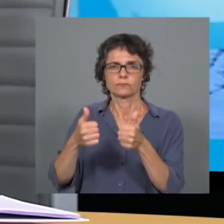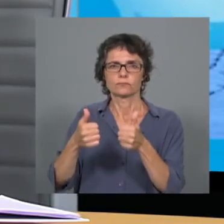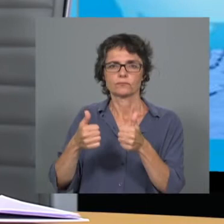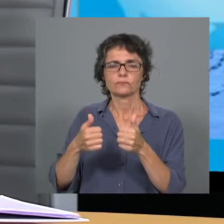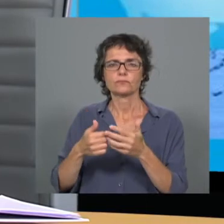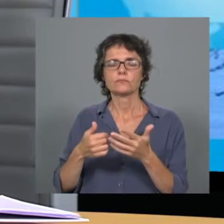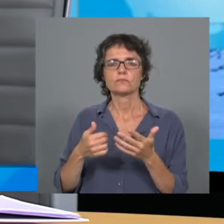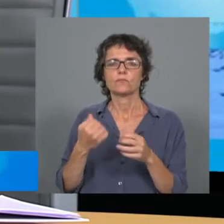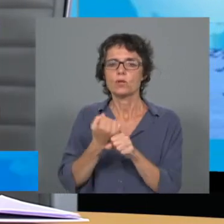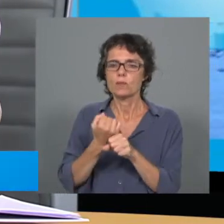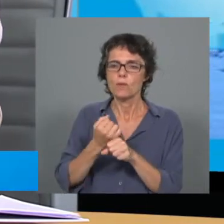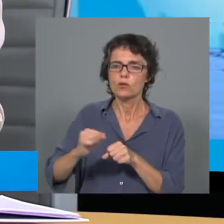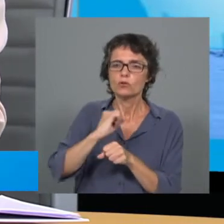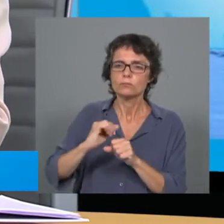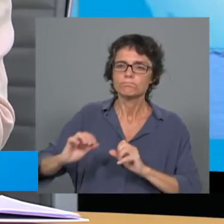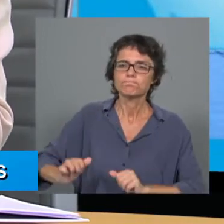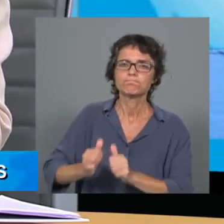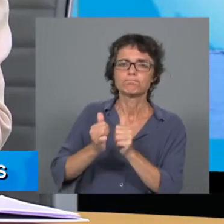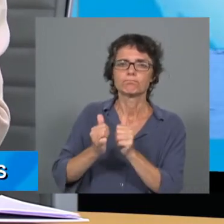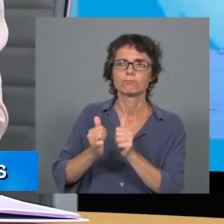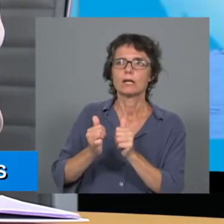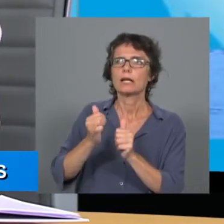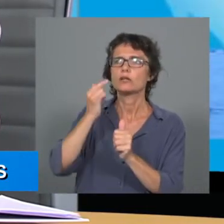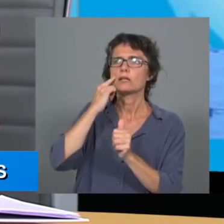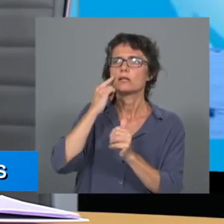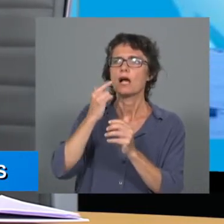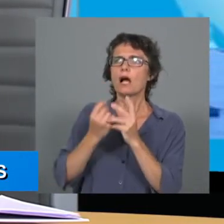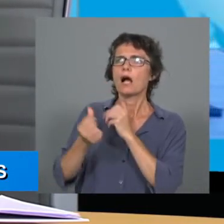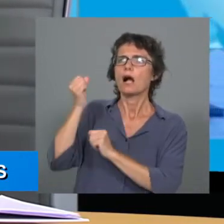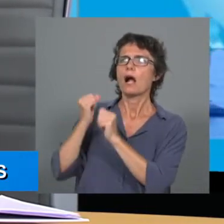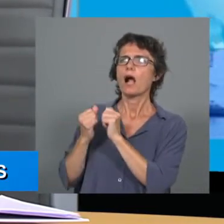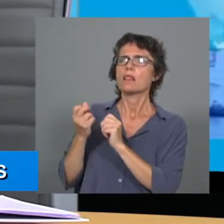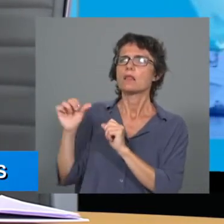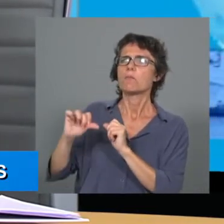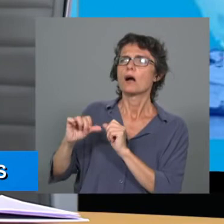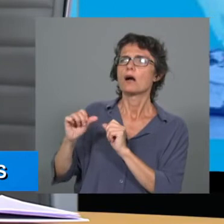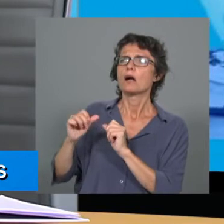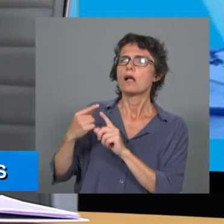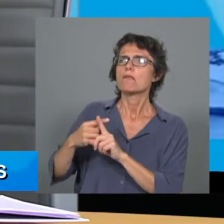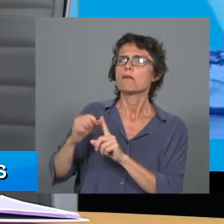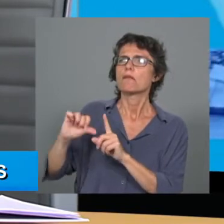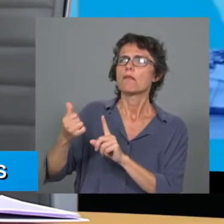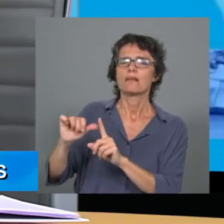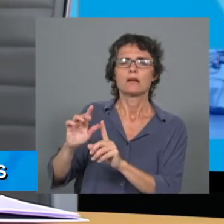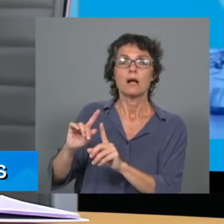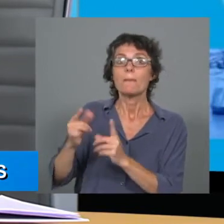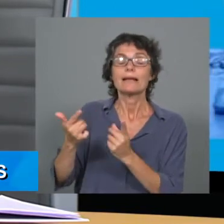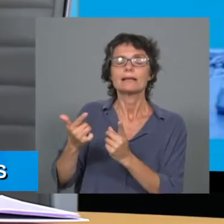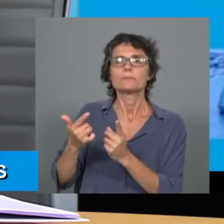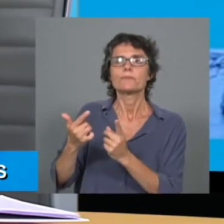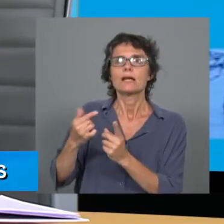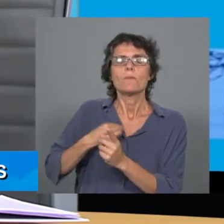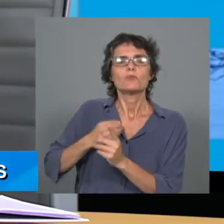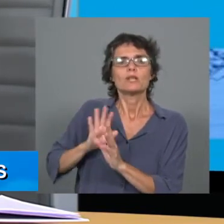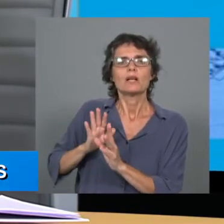do que estarmos a ver o que é que aconteceu, ou fazer o balanço do certo e do errado, é este sempre desejo de olhar para a frente e